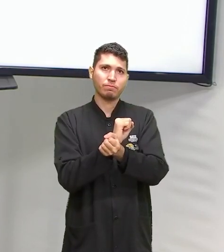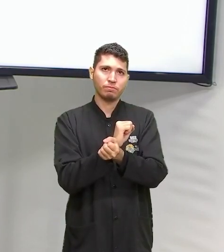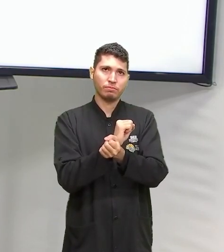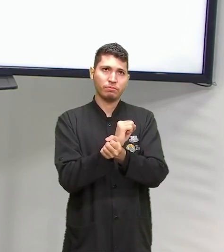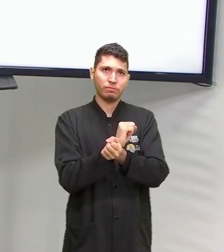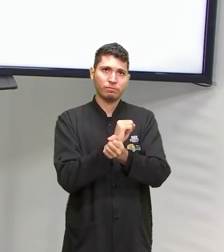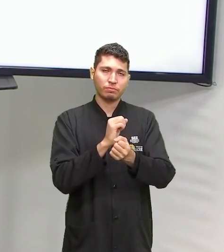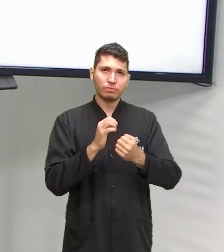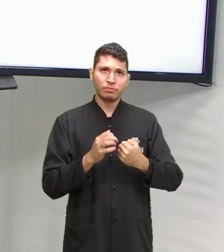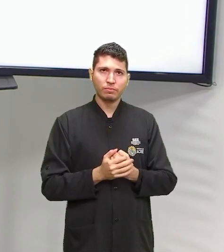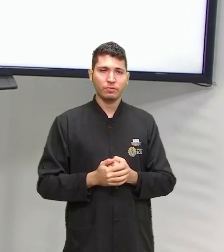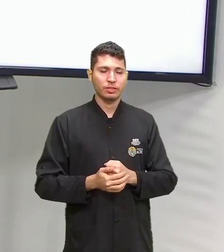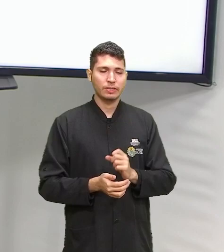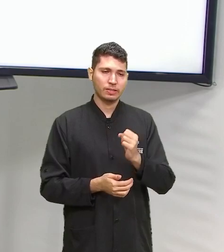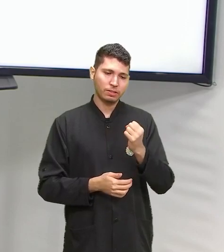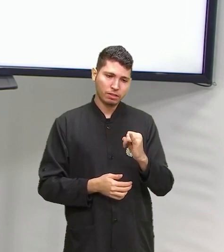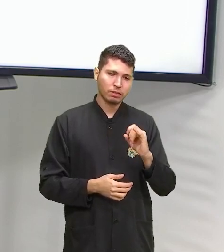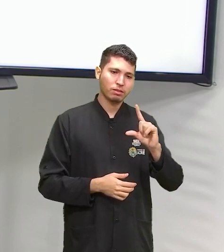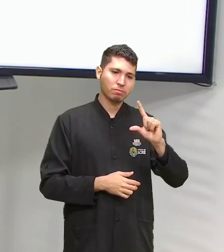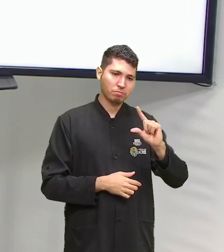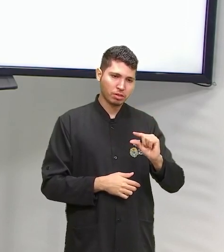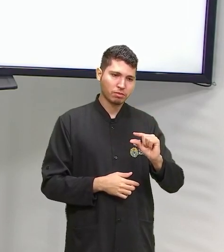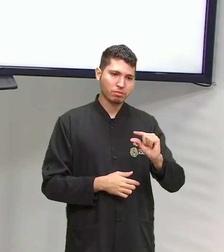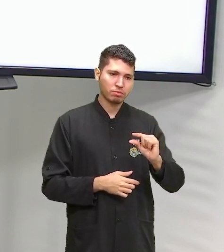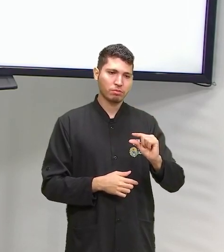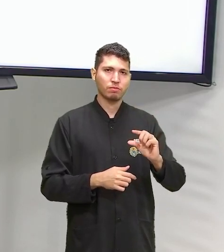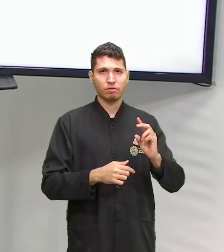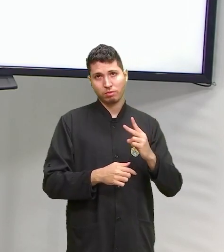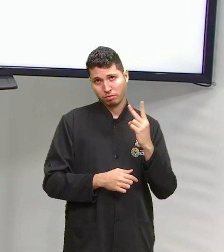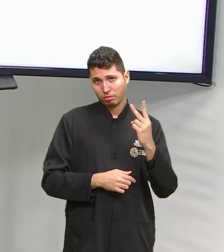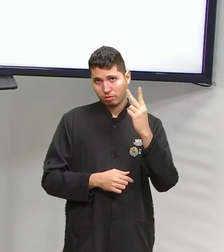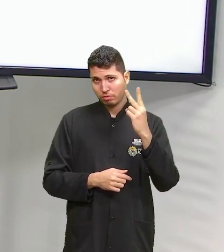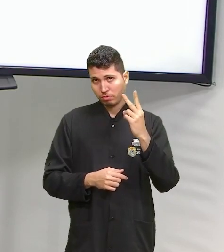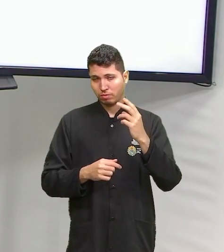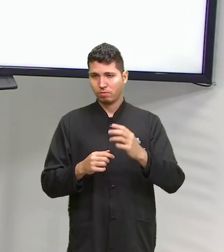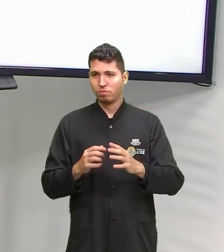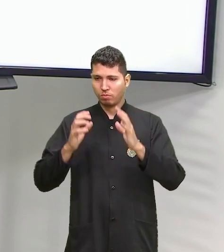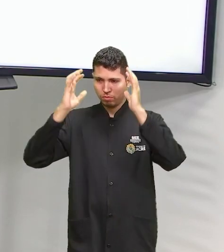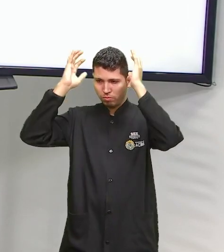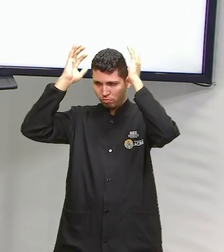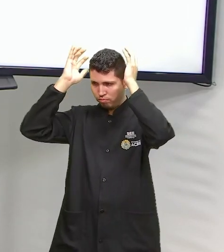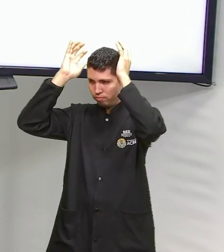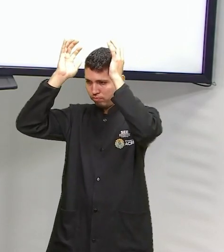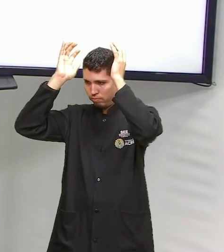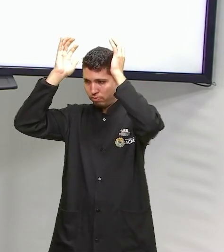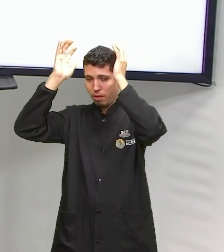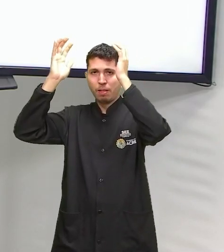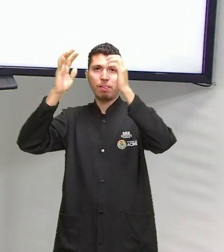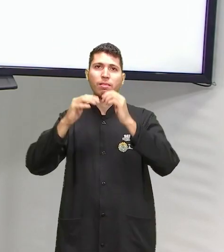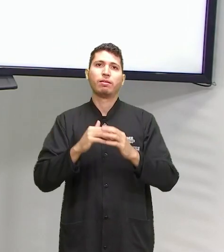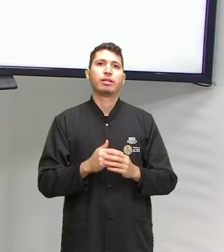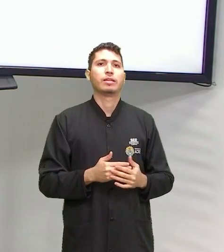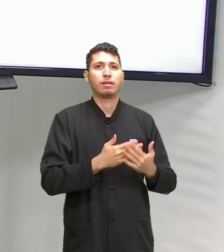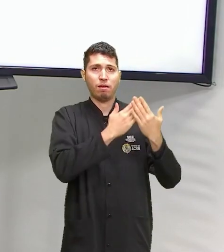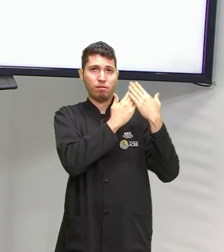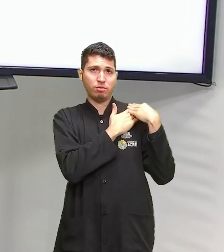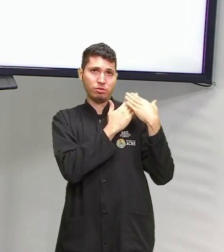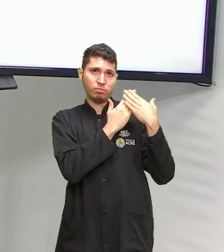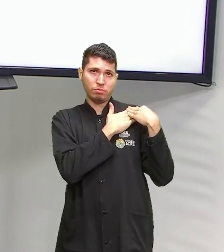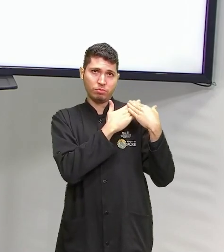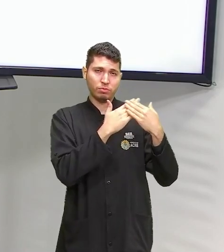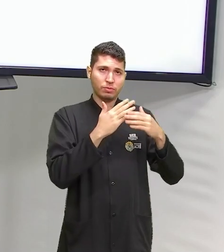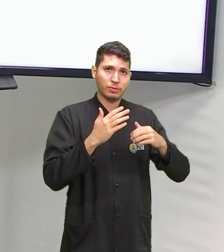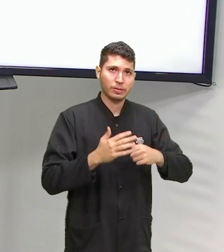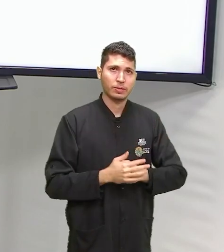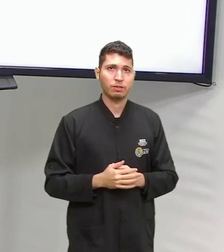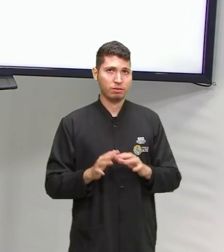que não foi tão simples assim. Então, a hierarquia dentro desse processo era presente, demonstrando aqui como exemplo essa atuação